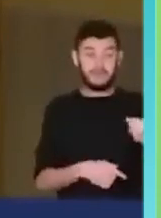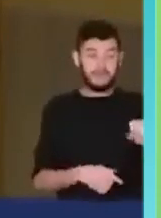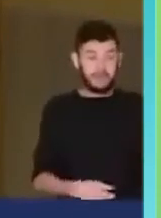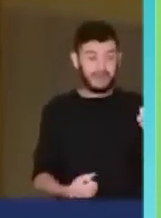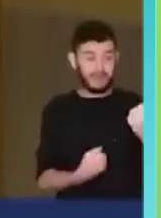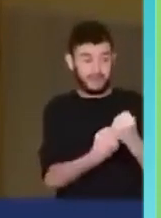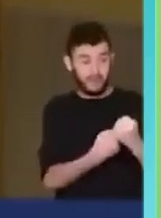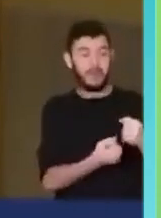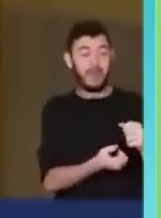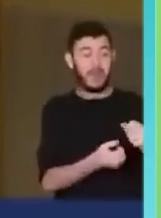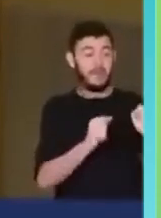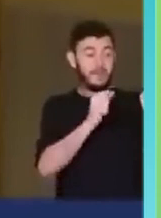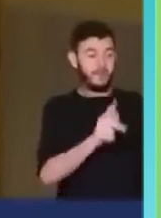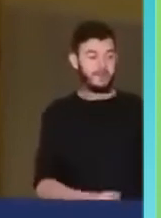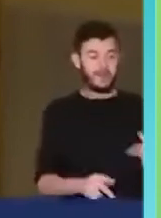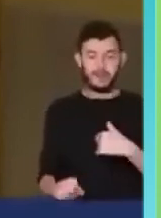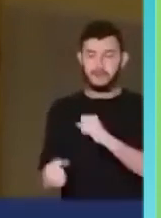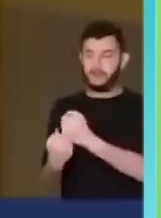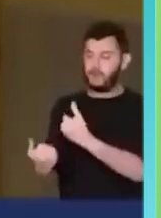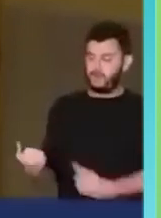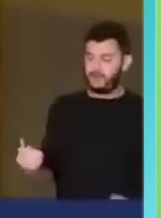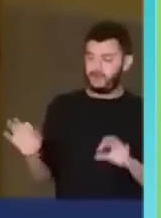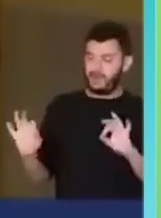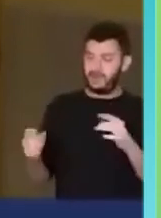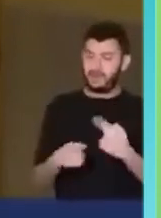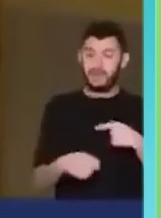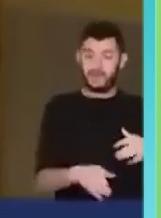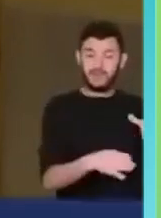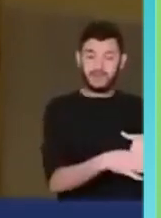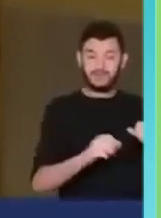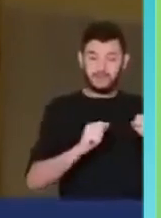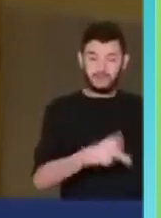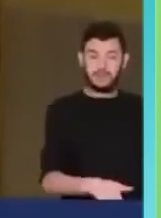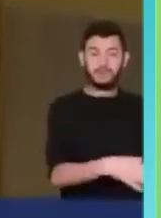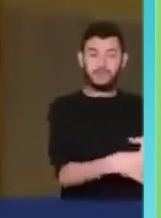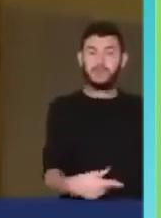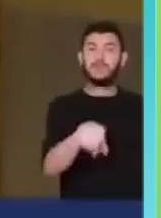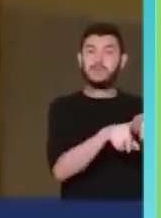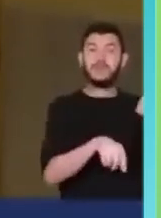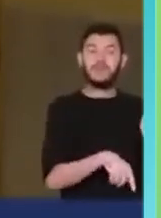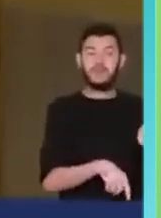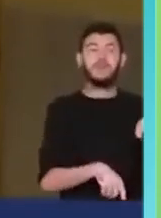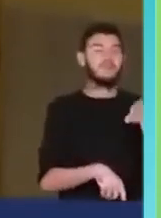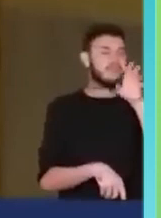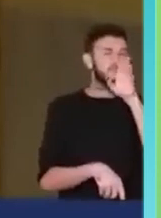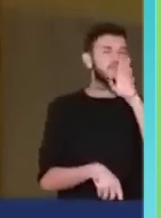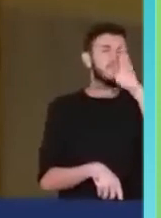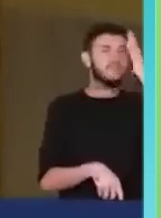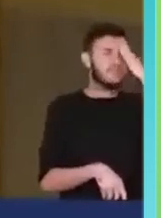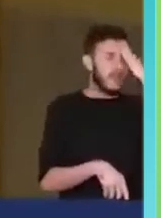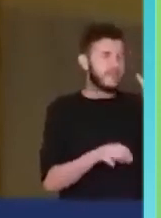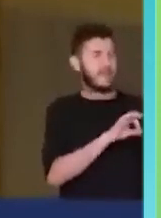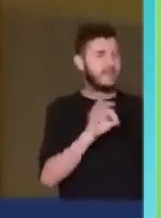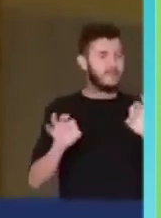governo e cinco aposentado acerta o tema eleição e aposentado volta sim bota conhece sabe acompanha